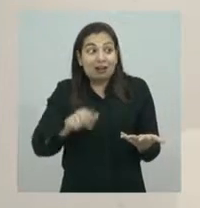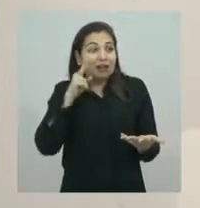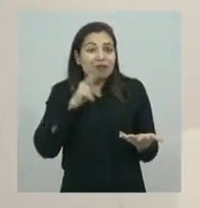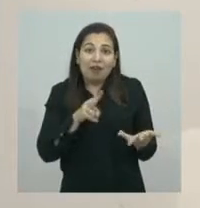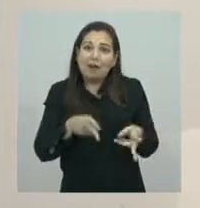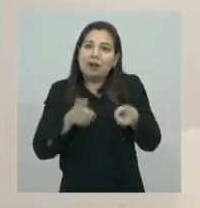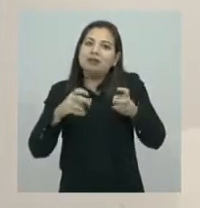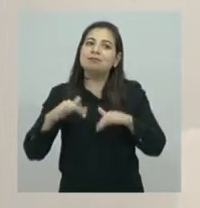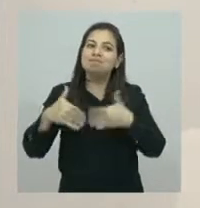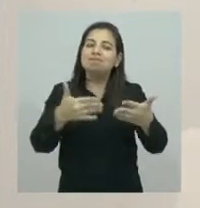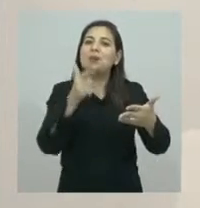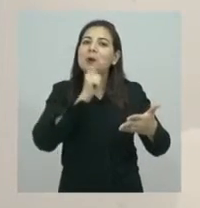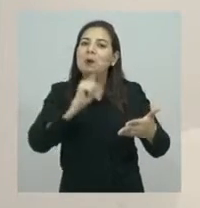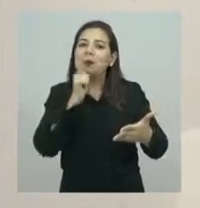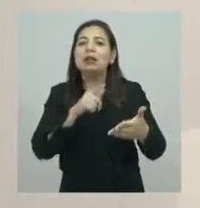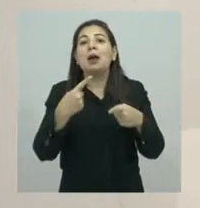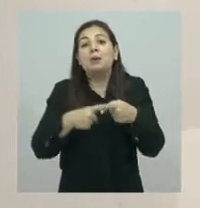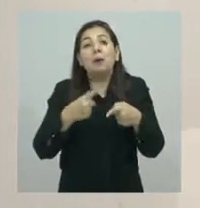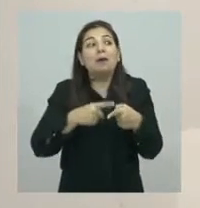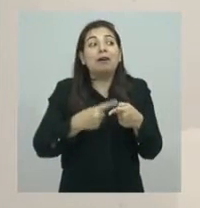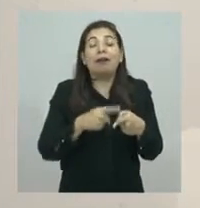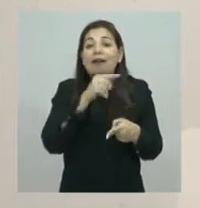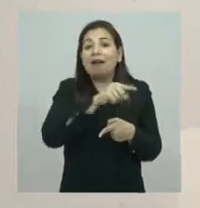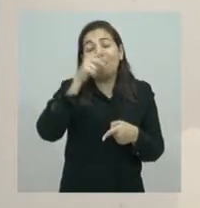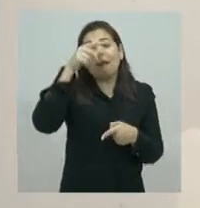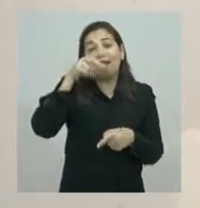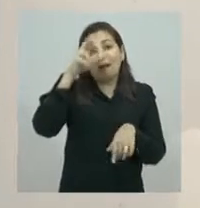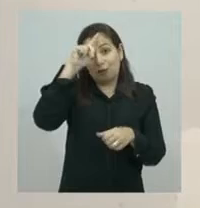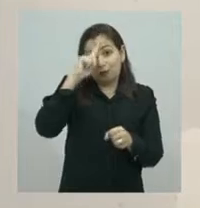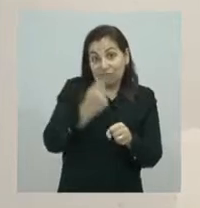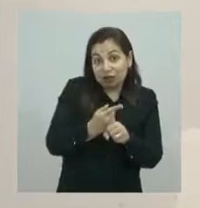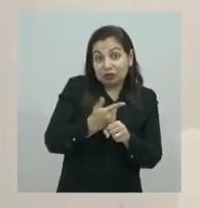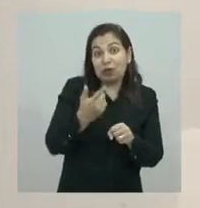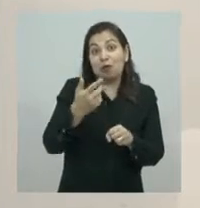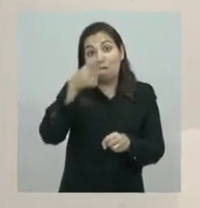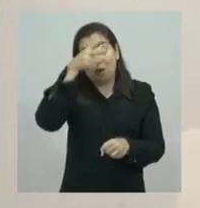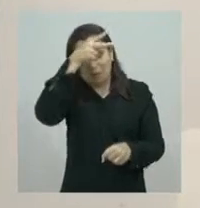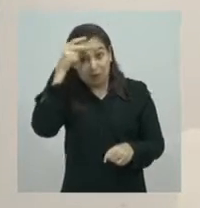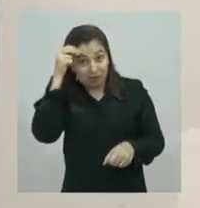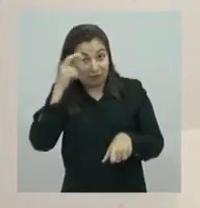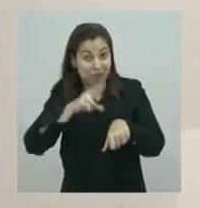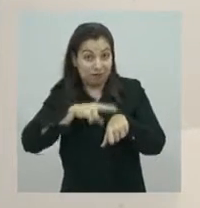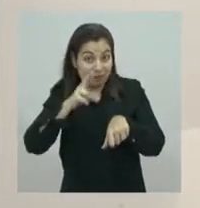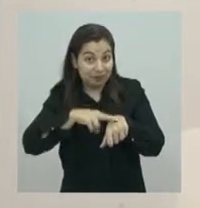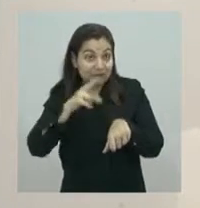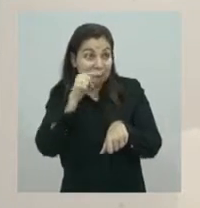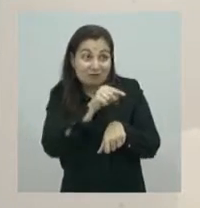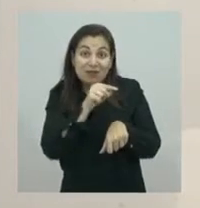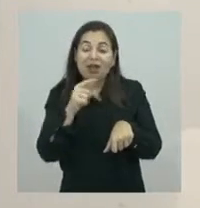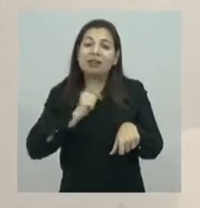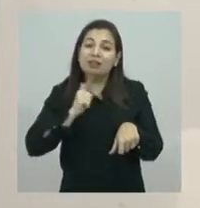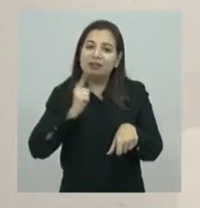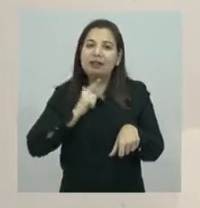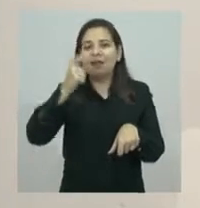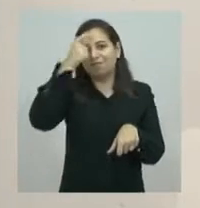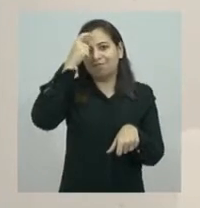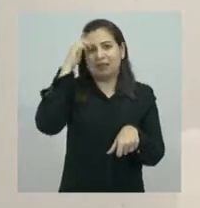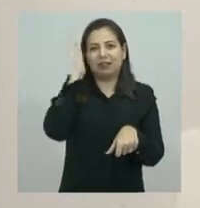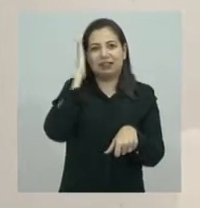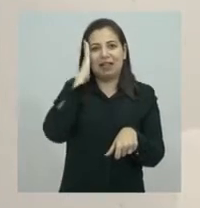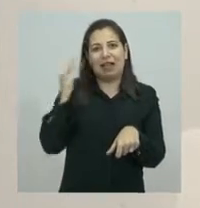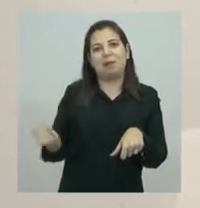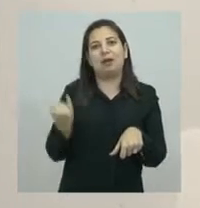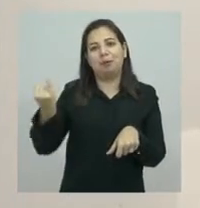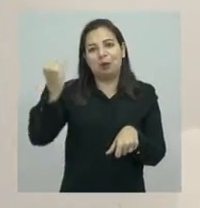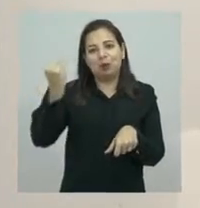Cláudio é uma pessoa muito sensível com relação a isso. Então, acredito que Fortaleza está dando um salto gigantesco